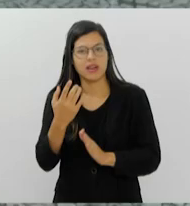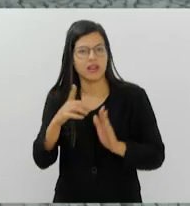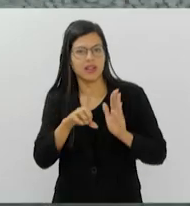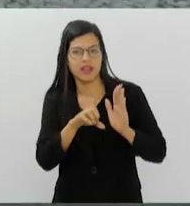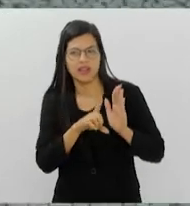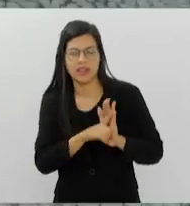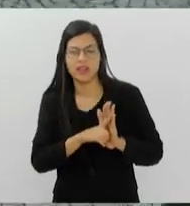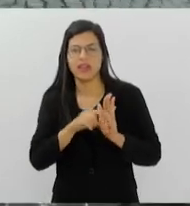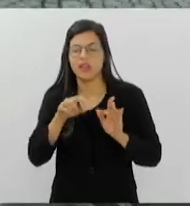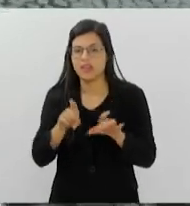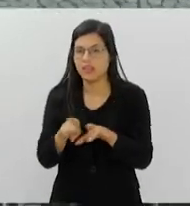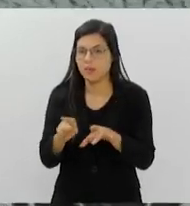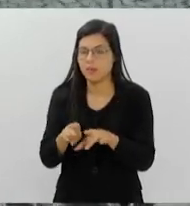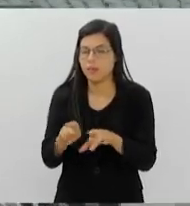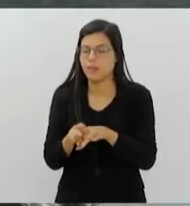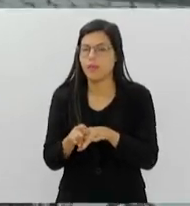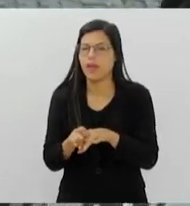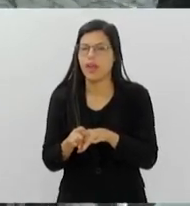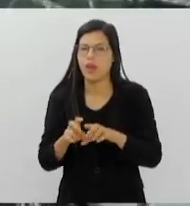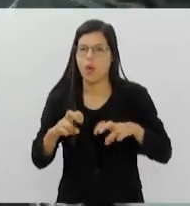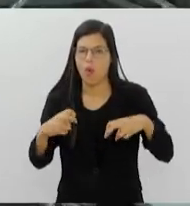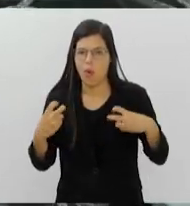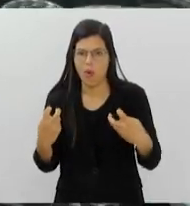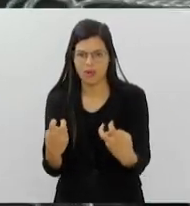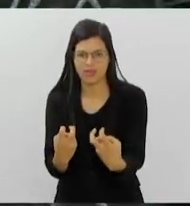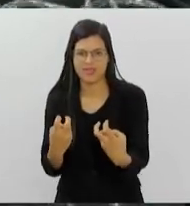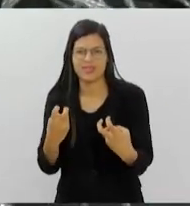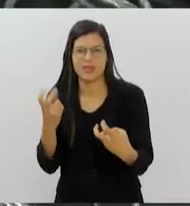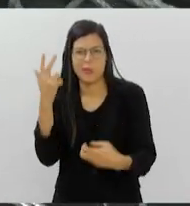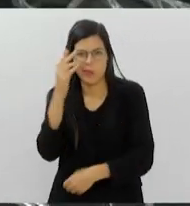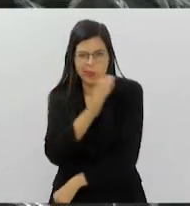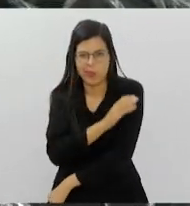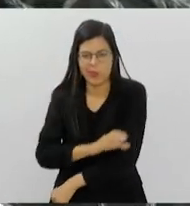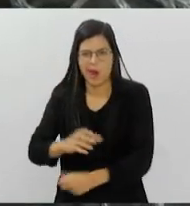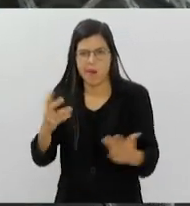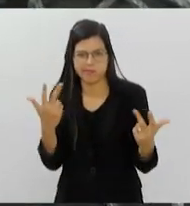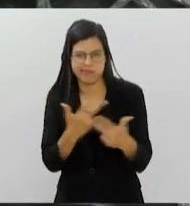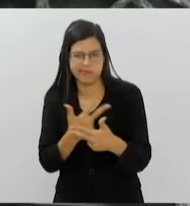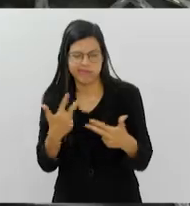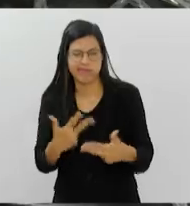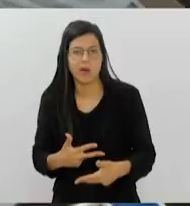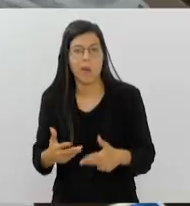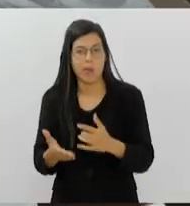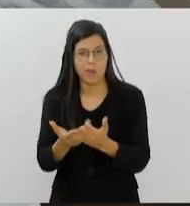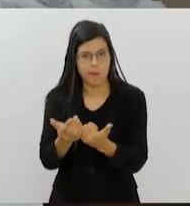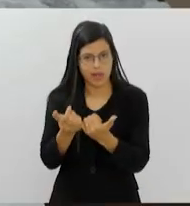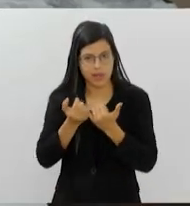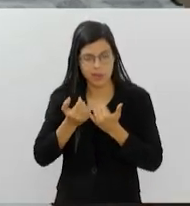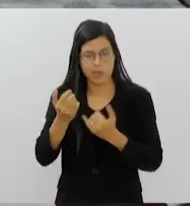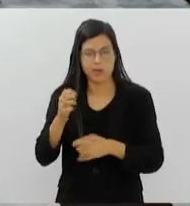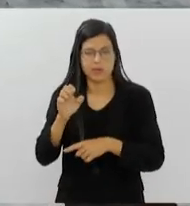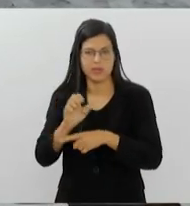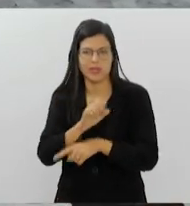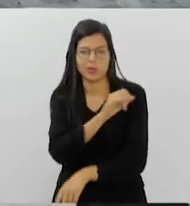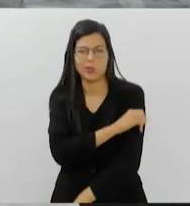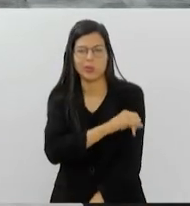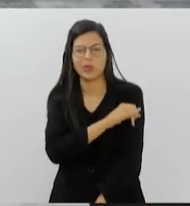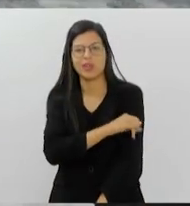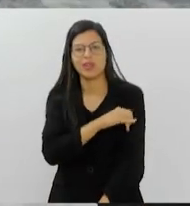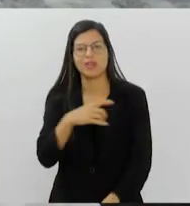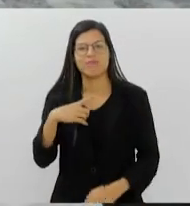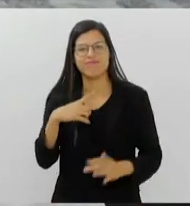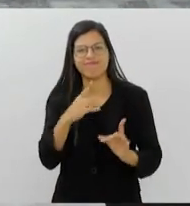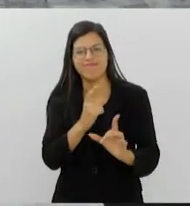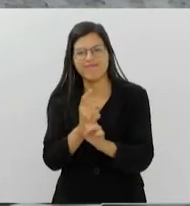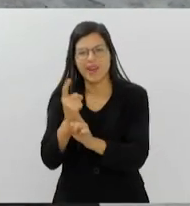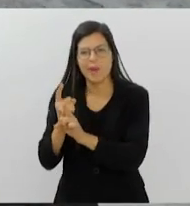e a que declarou as rodas culturais e batalhas de rima como patrimônio imaterial do Estado, promover encontros com grandes nomes